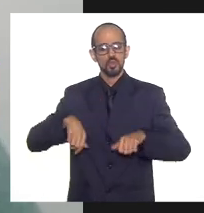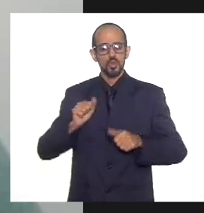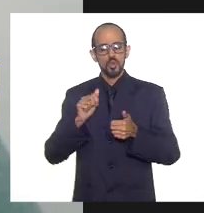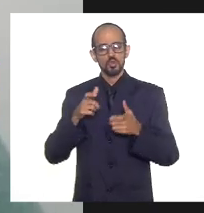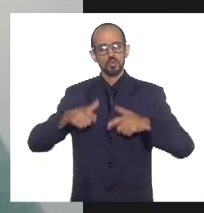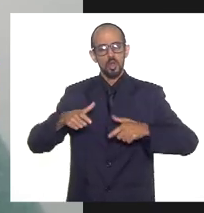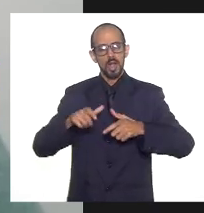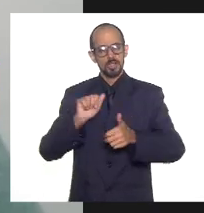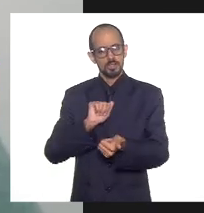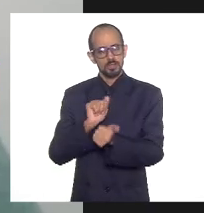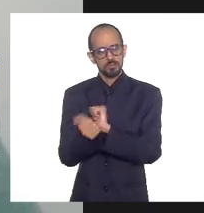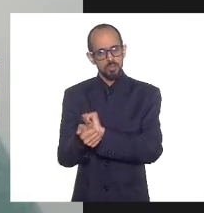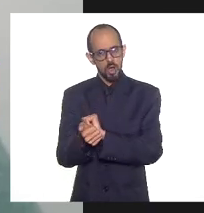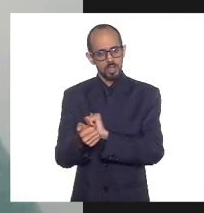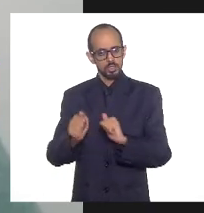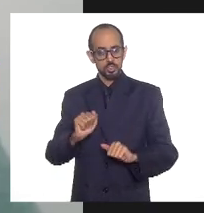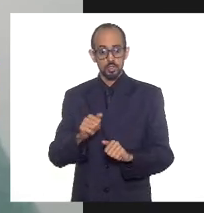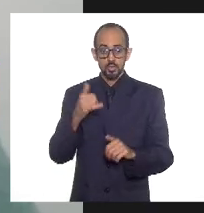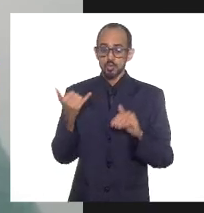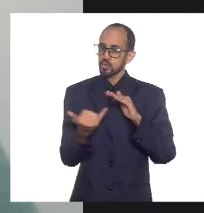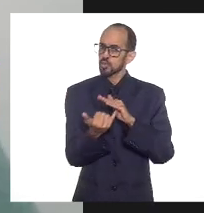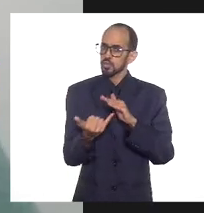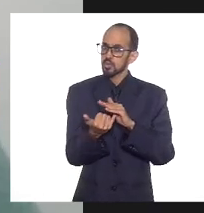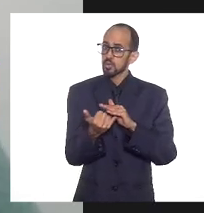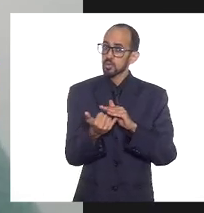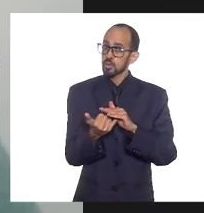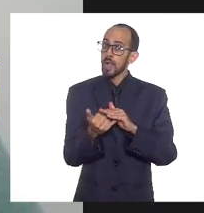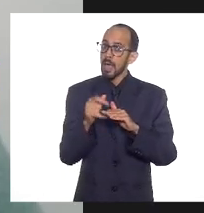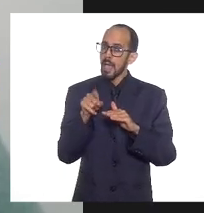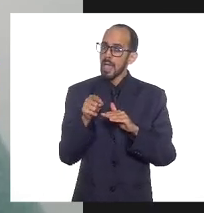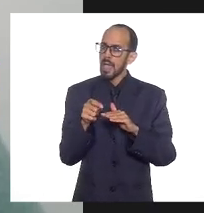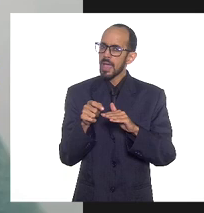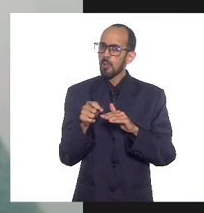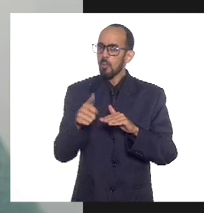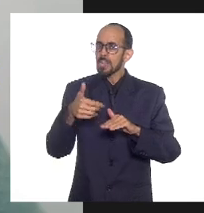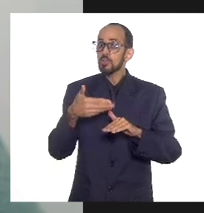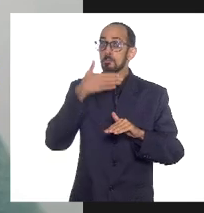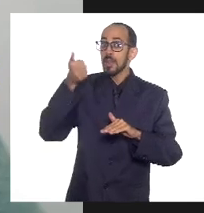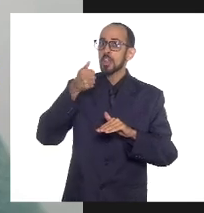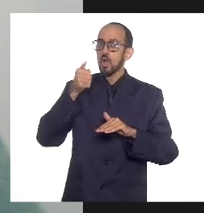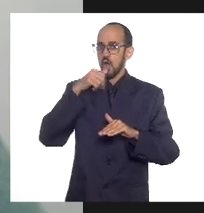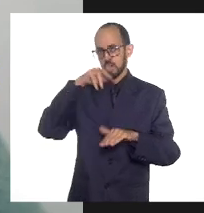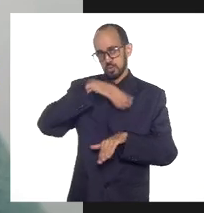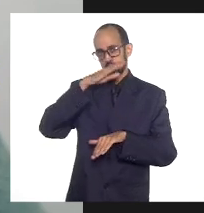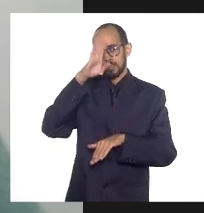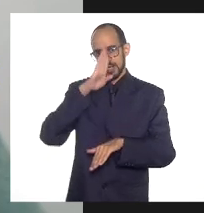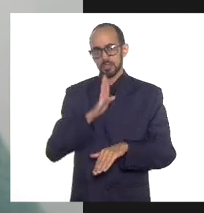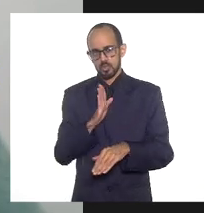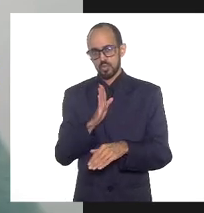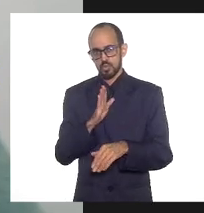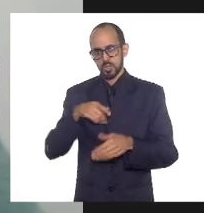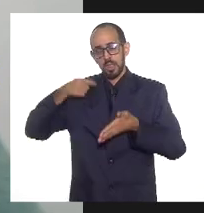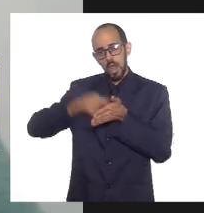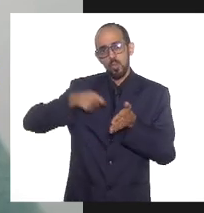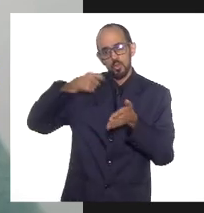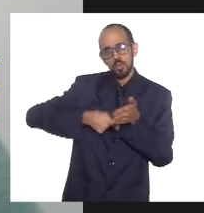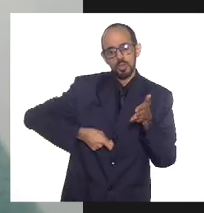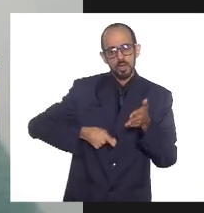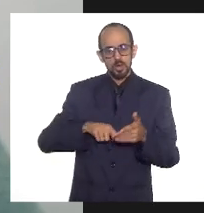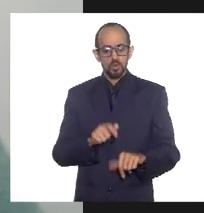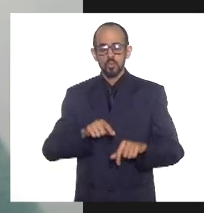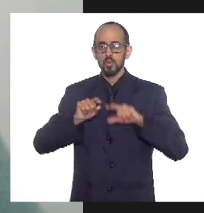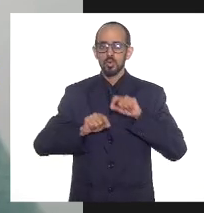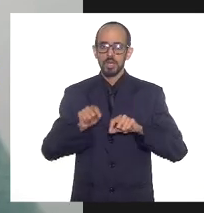esportiva. Esse Instituto é um dos melhores do país e ele está lutando para que o